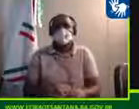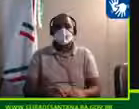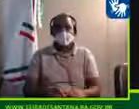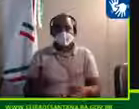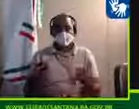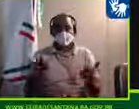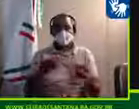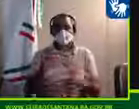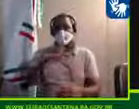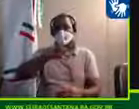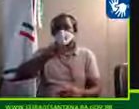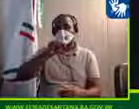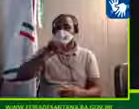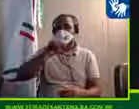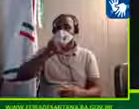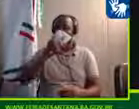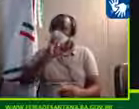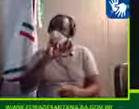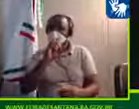o jornalista Jânio Rego.